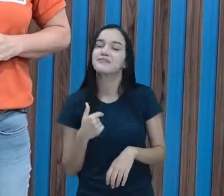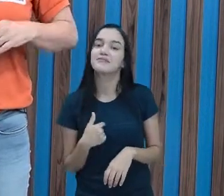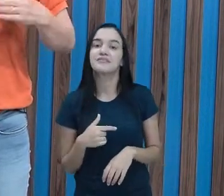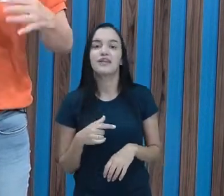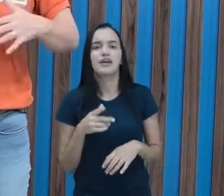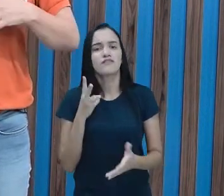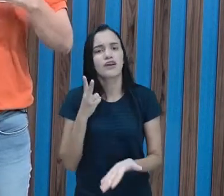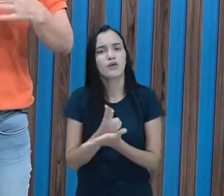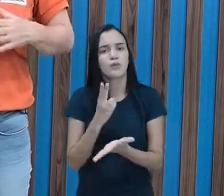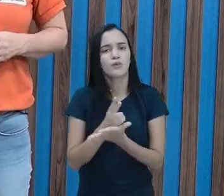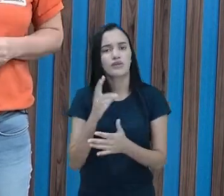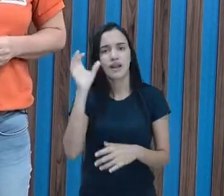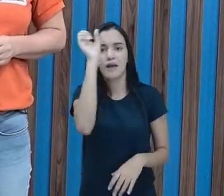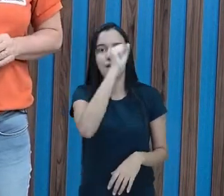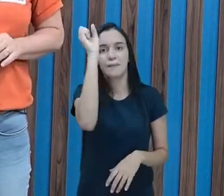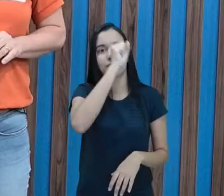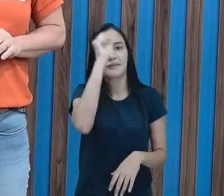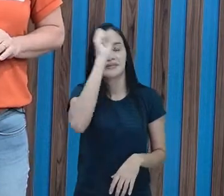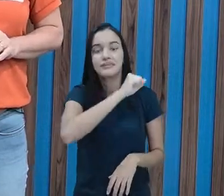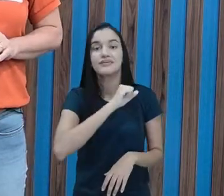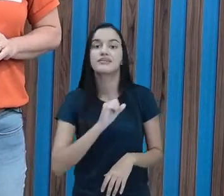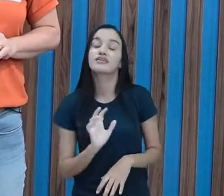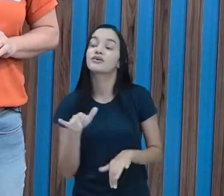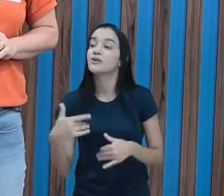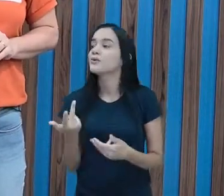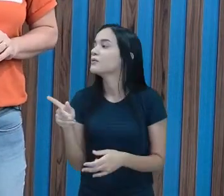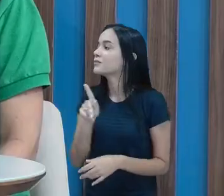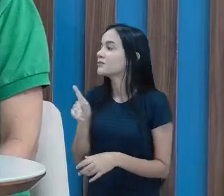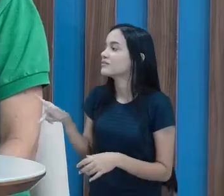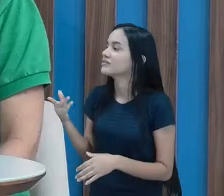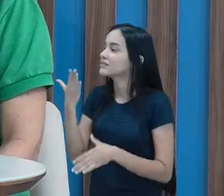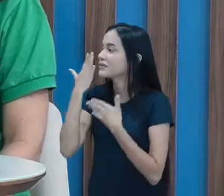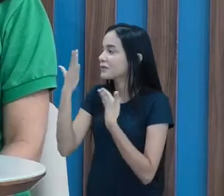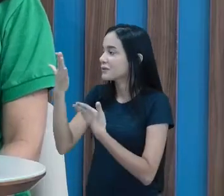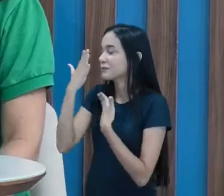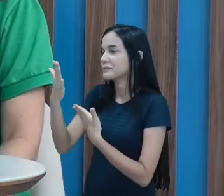vai continuando aprendendo aqui as coisas. Professora Kátia, muito obrigada pela